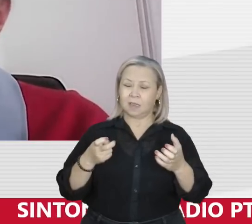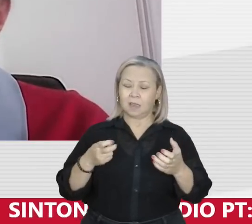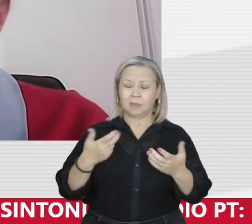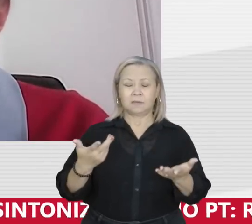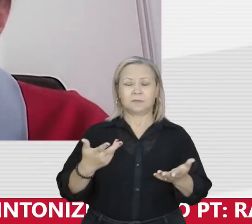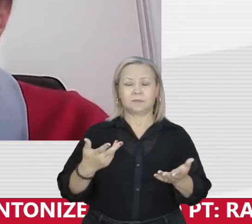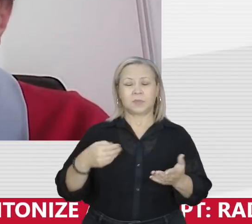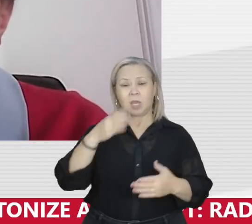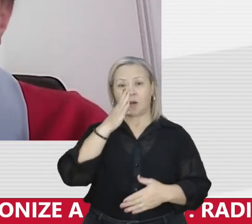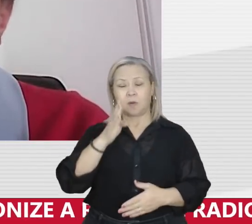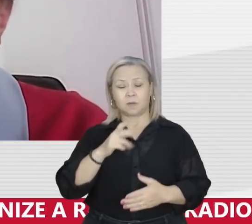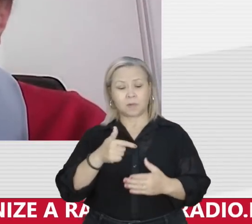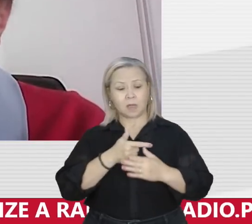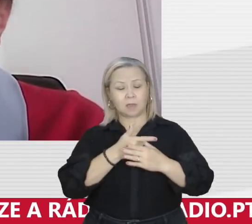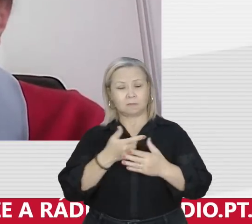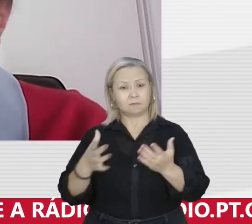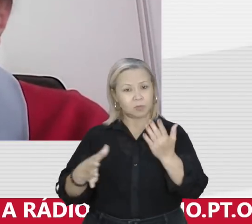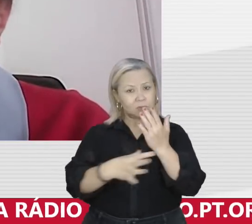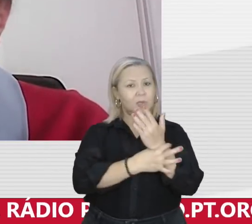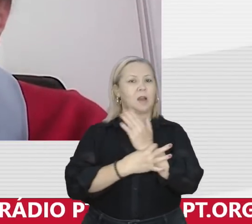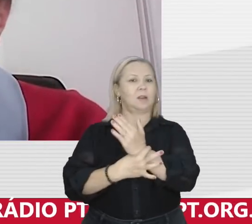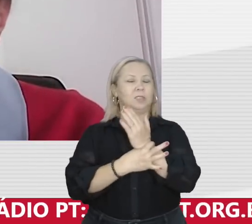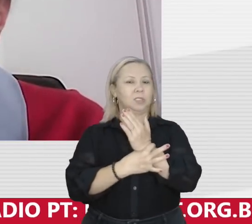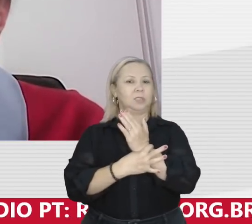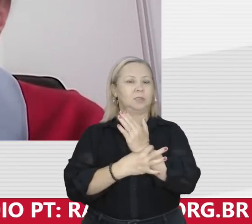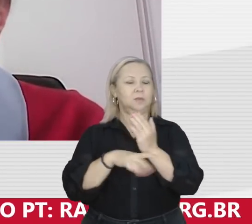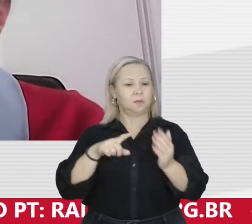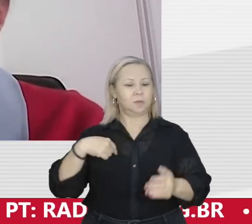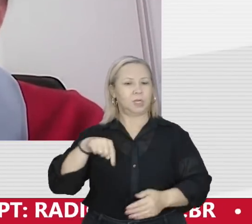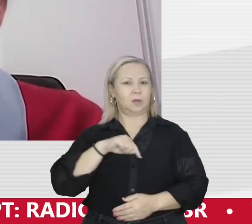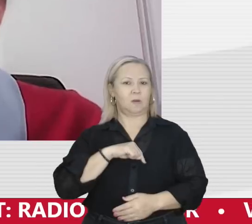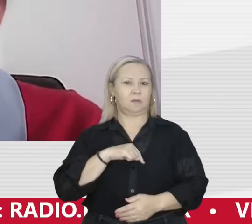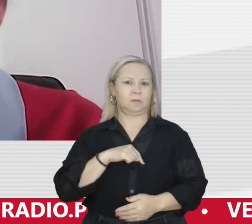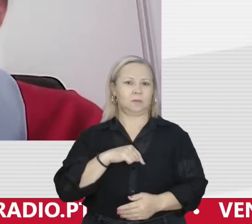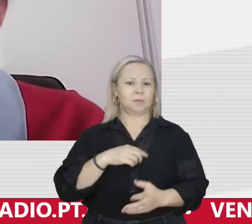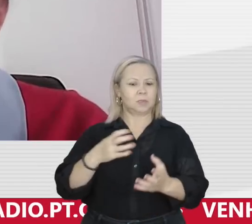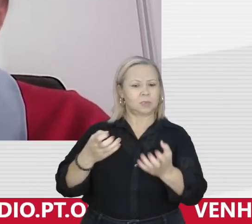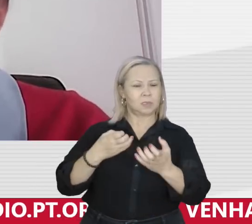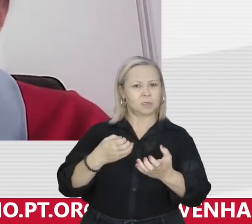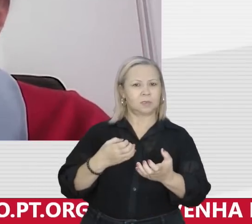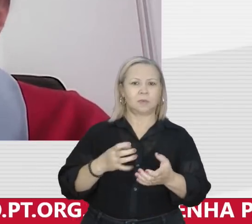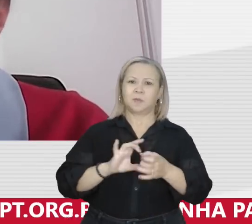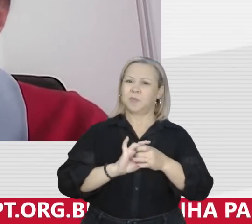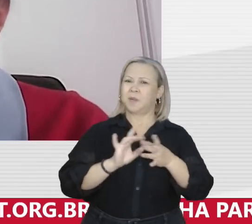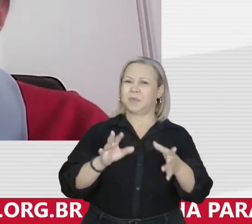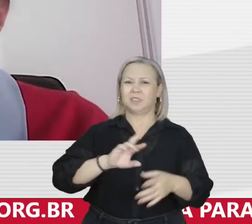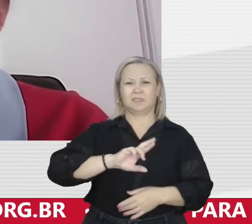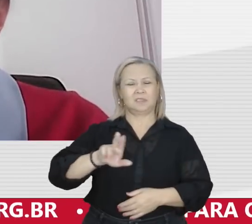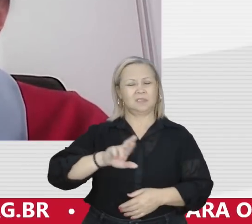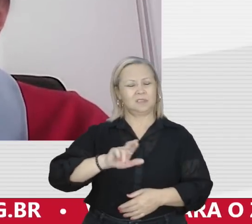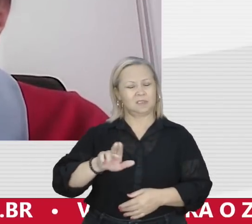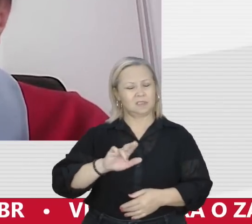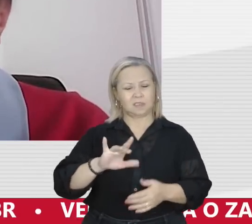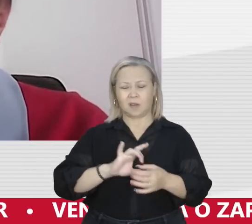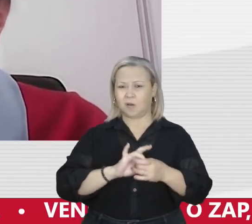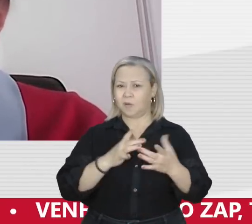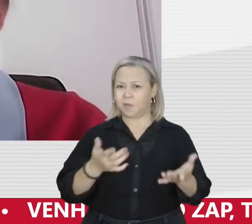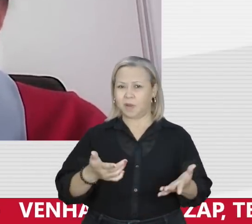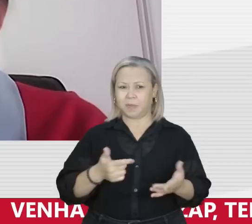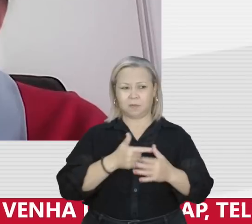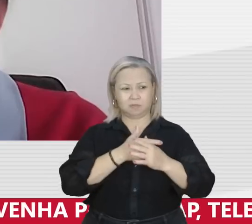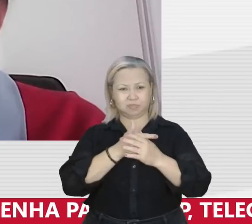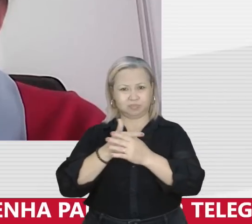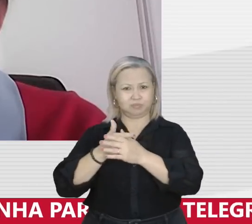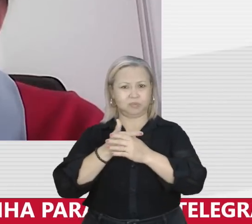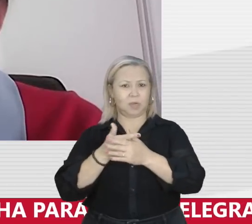apostando, né, que esse sistema não permita excessos como esses que nós estamos vendo hoje na mão do Bolsonaro.